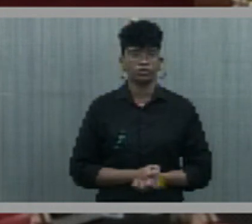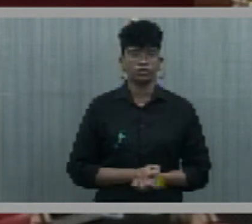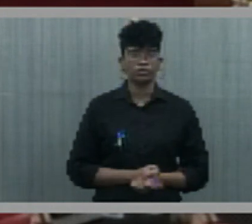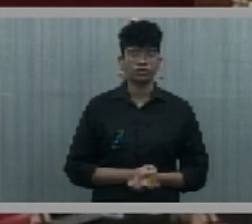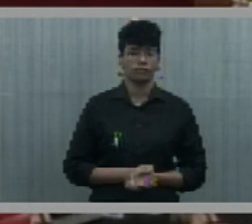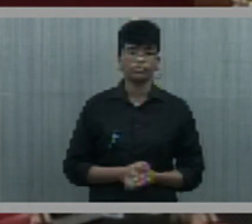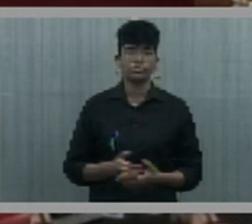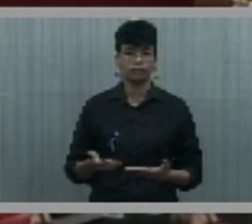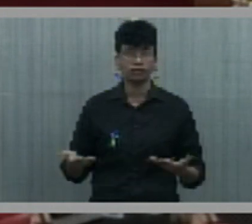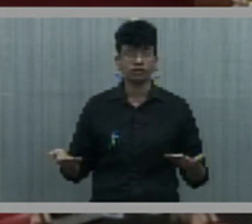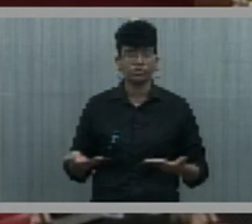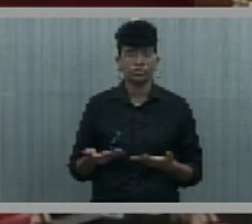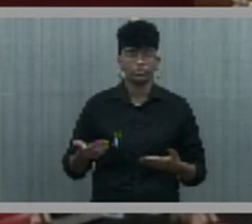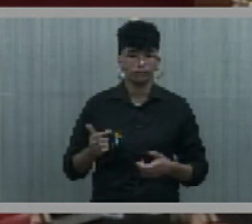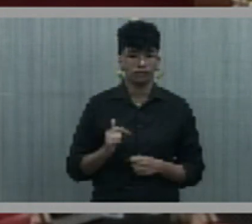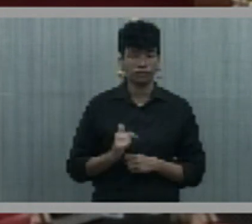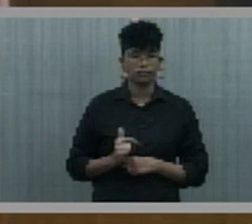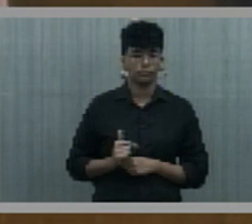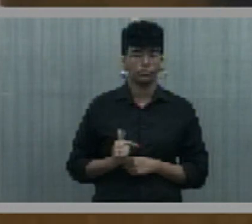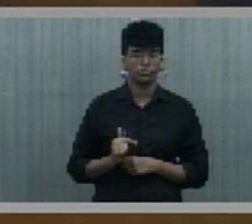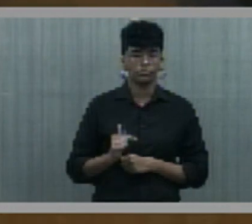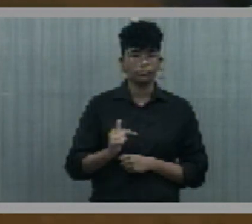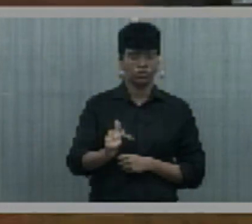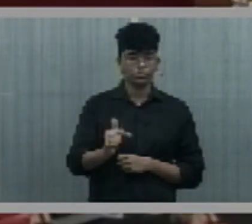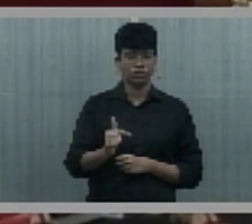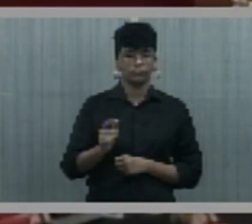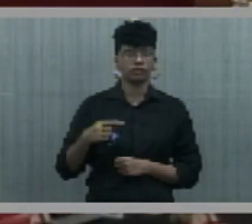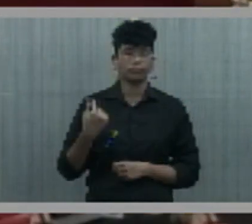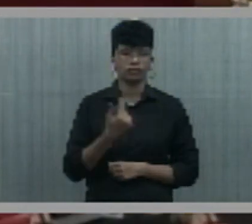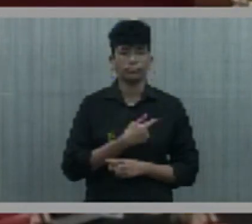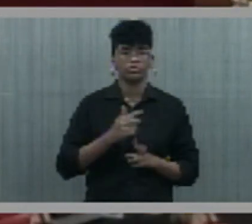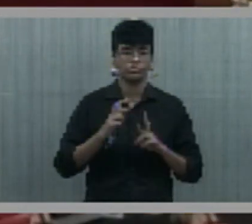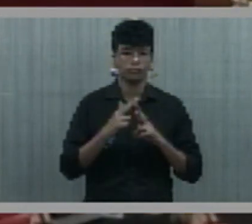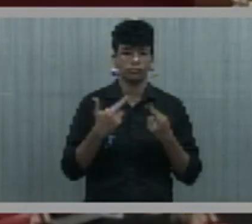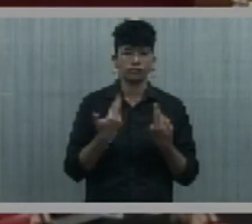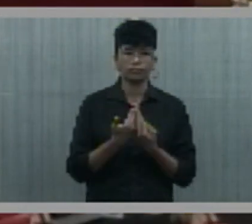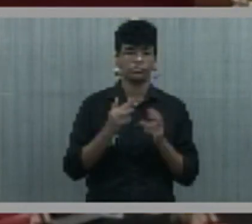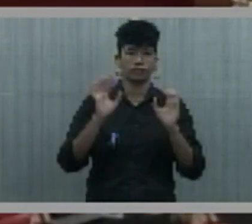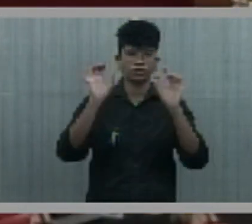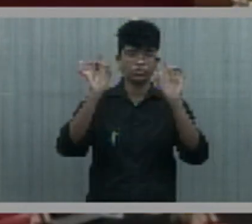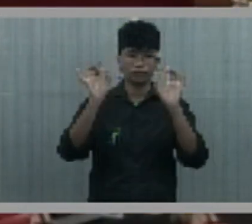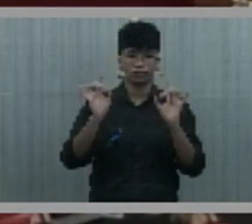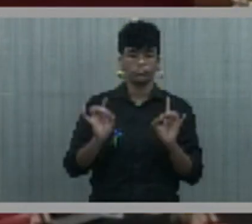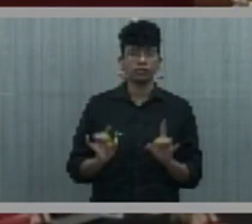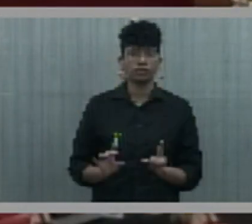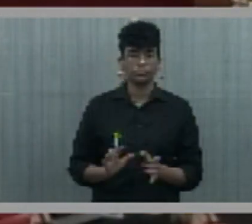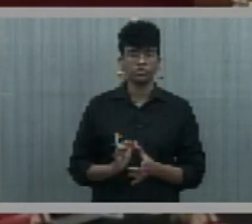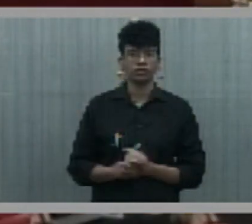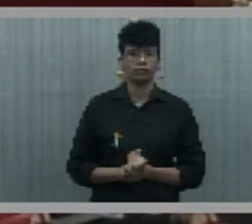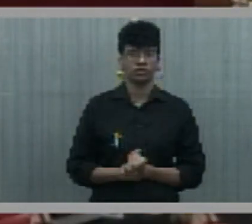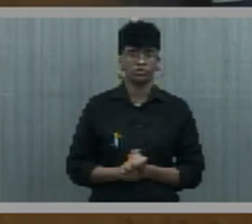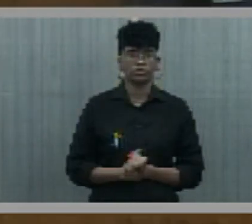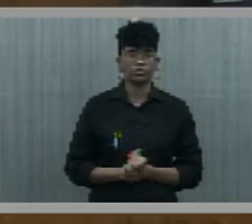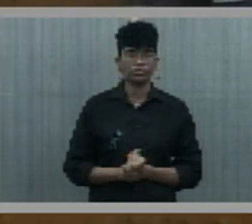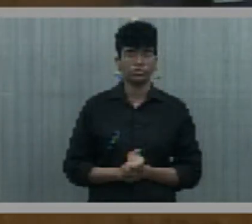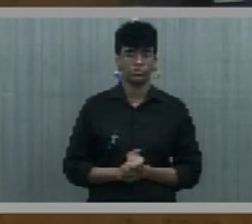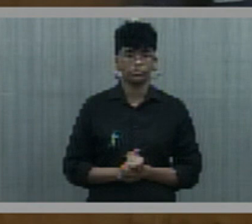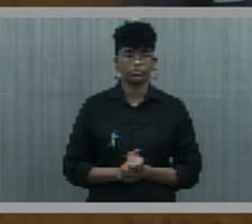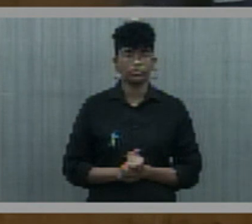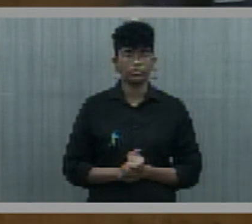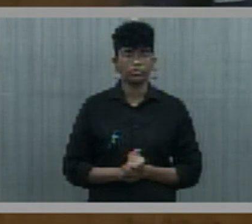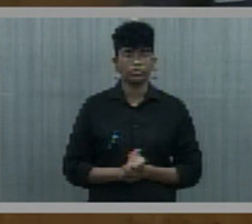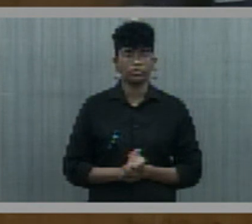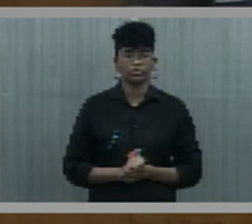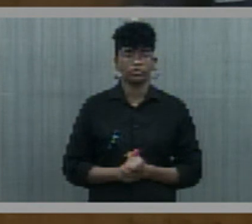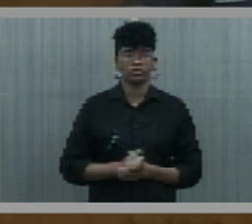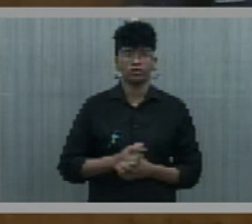E agora, dando continuidade à nossa sessão solene, em homenagem e entrega ao